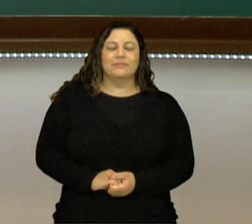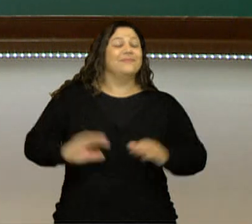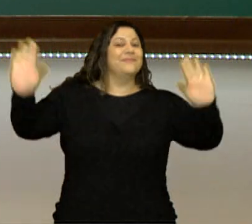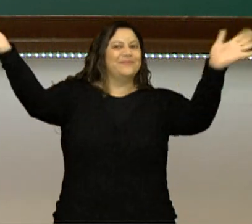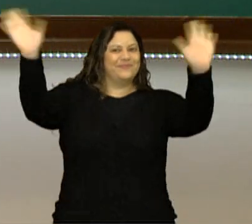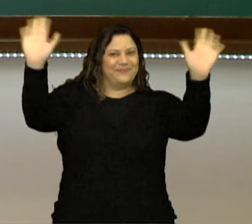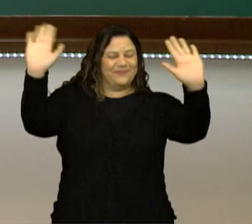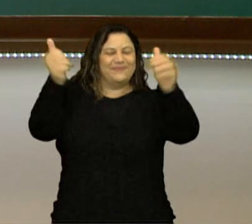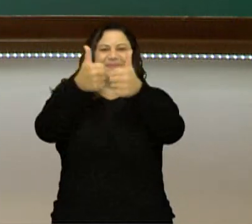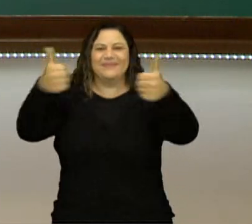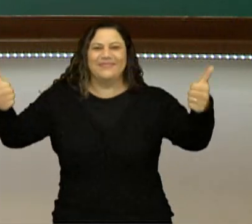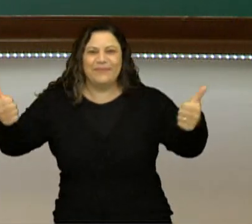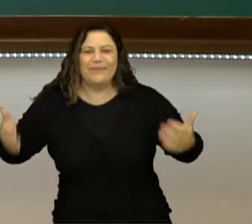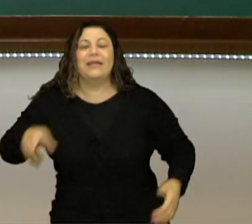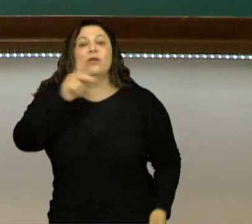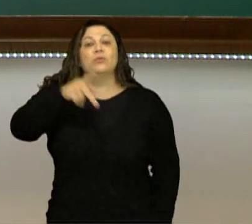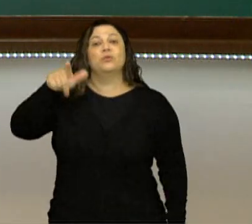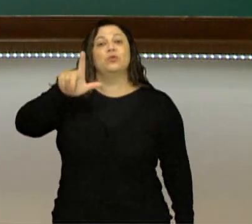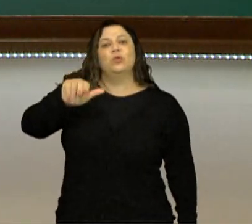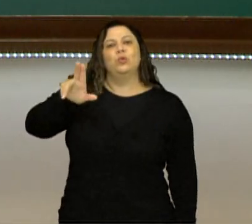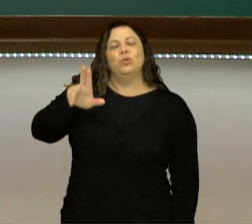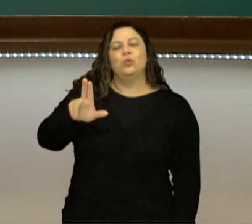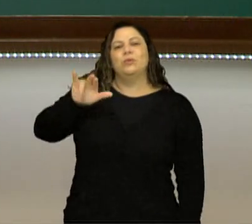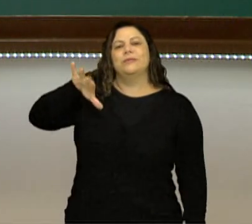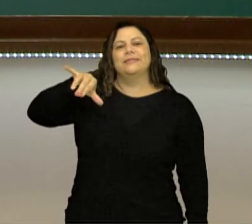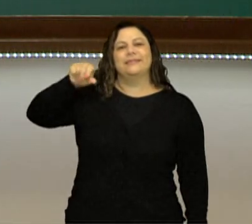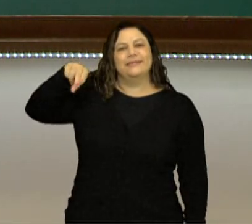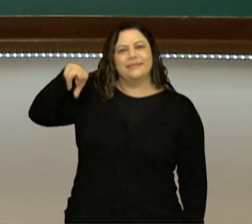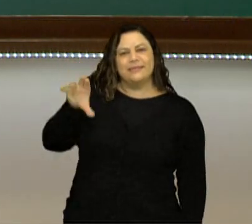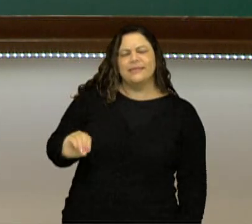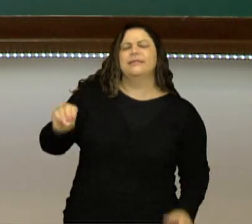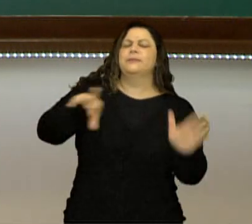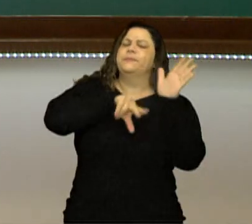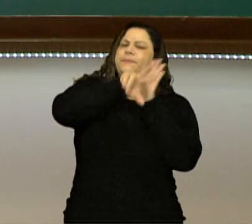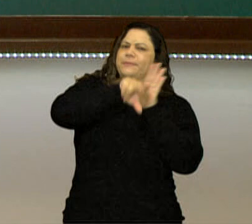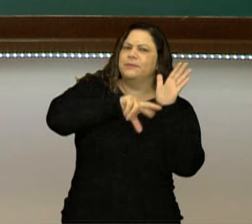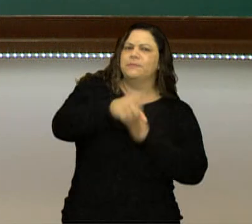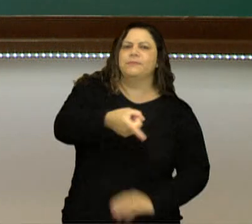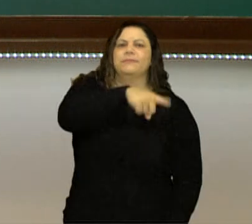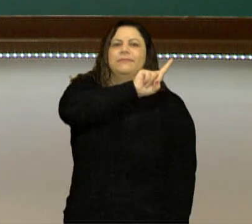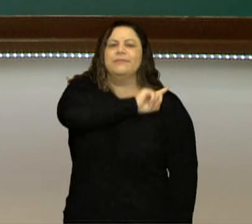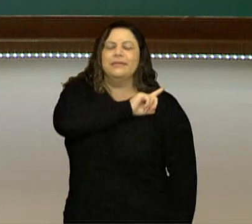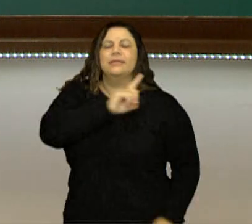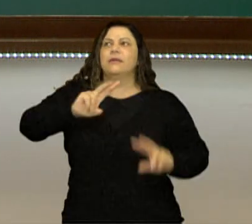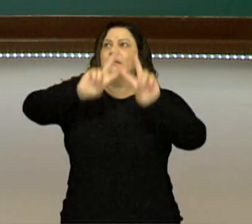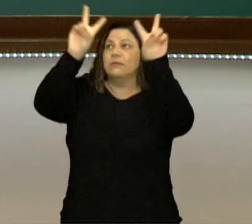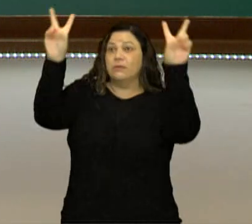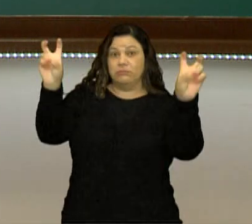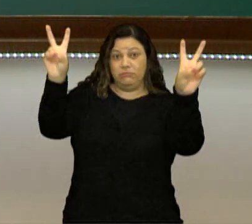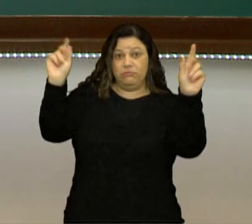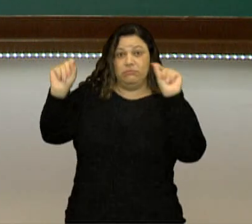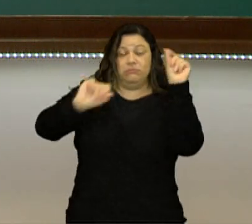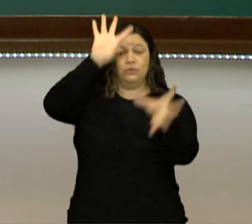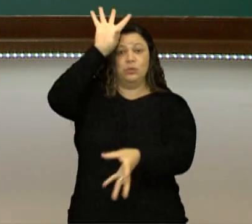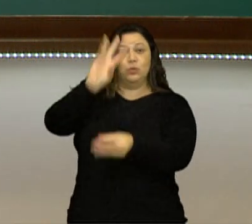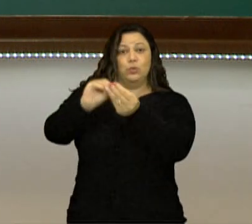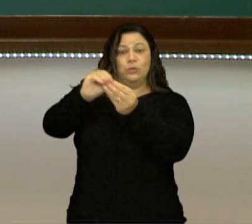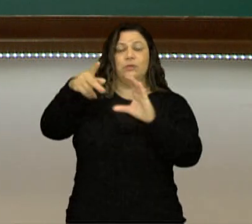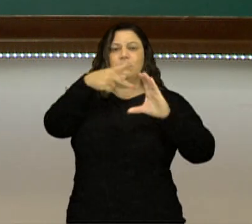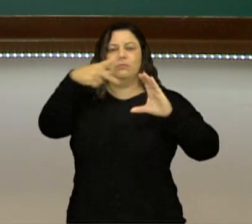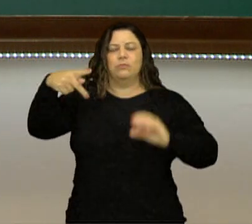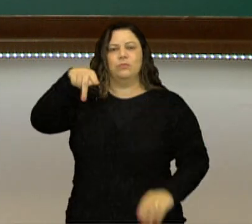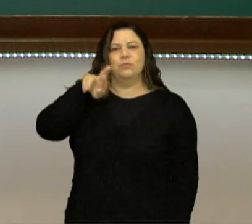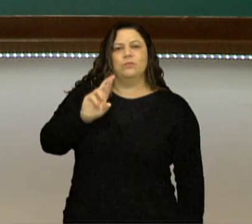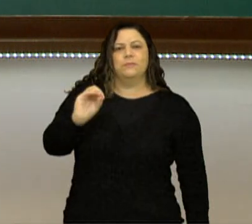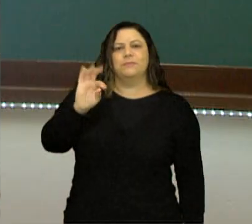Fala galera, beleza? Professor Luciano mais uma vez, Biologia, primeira série, trazendo um assunto para vocês sobre síntese proteica,